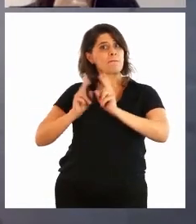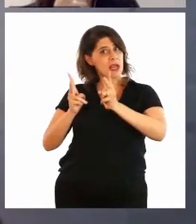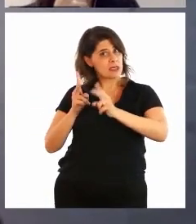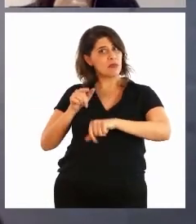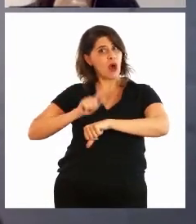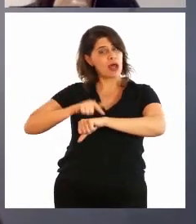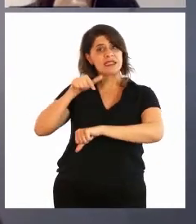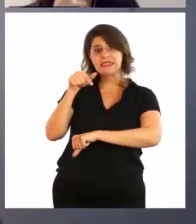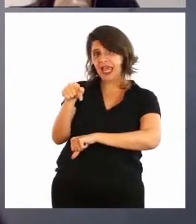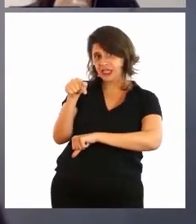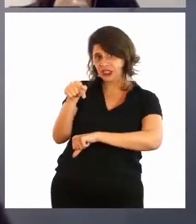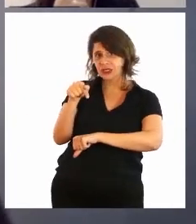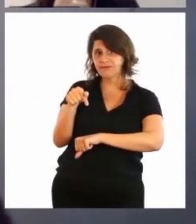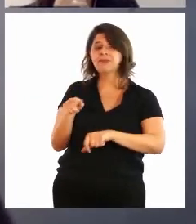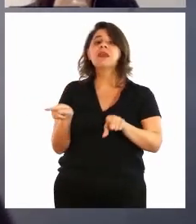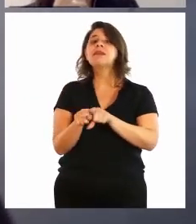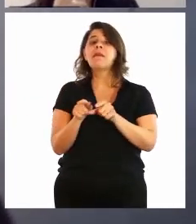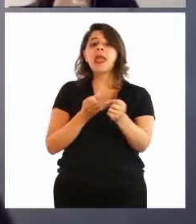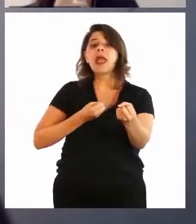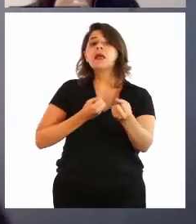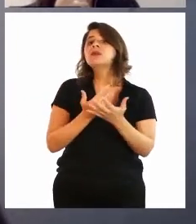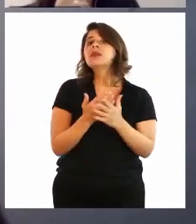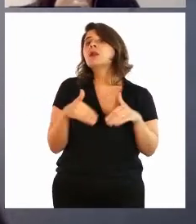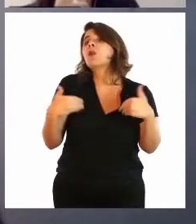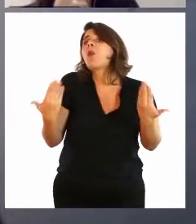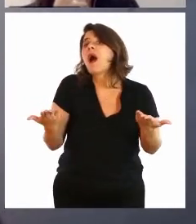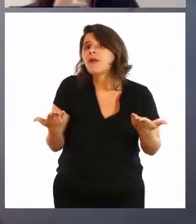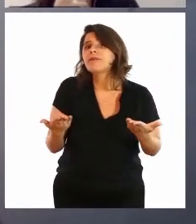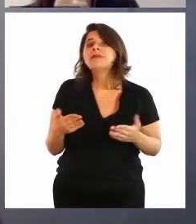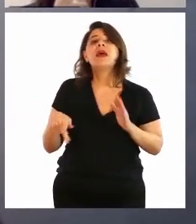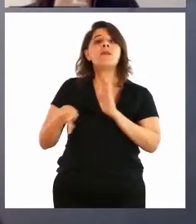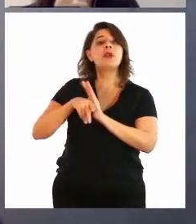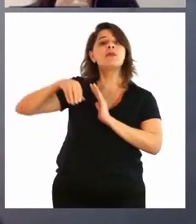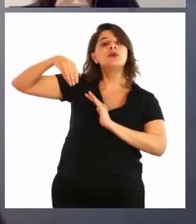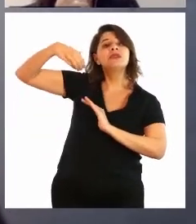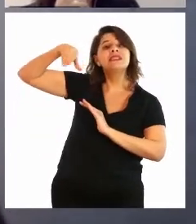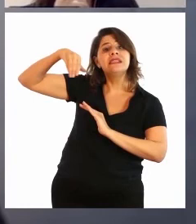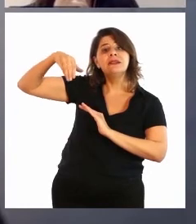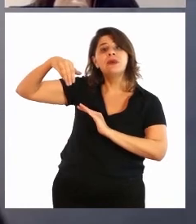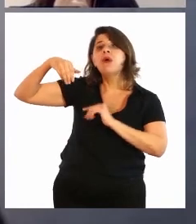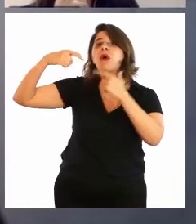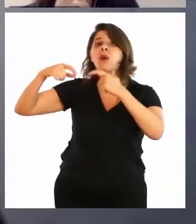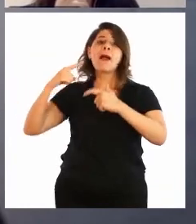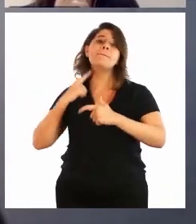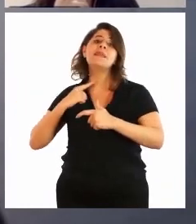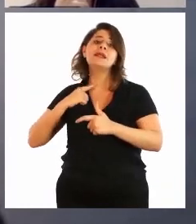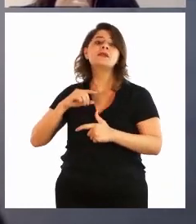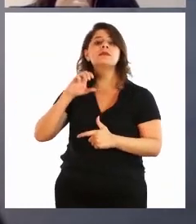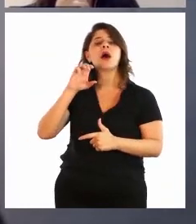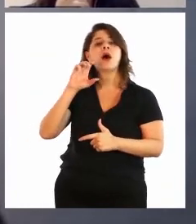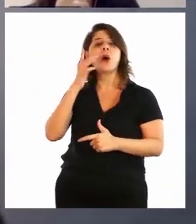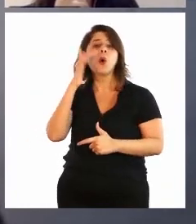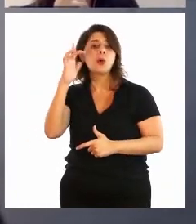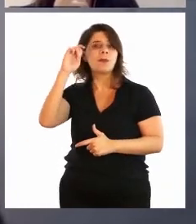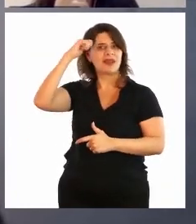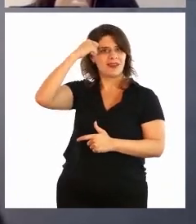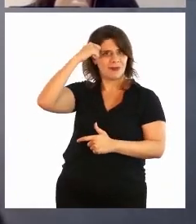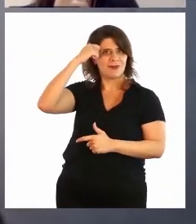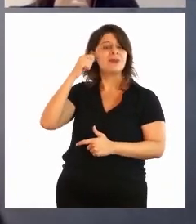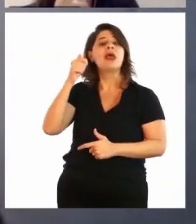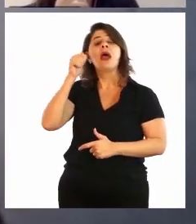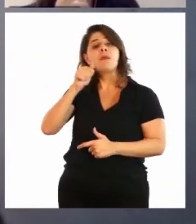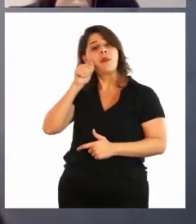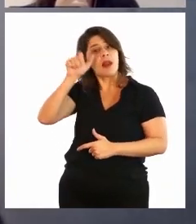7 horas, e o enunciado que a gente vai conhecer é o do Sino de Ouro Preto, que vai ter a participação da professora